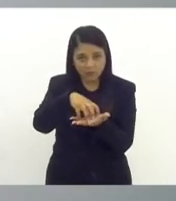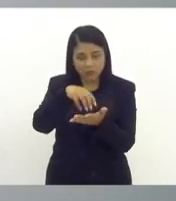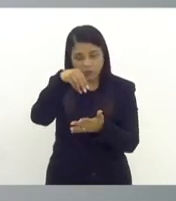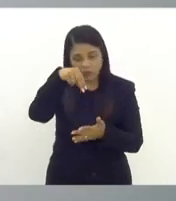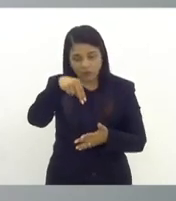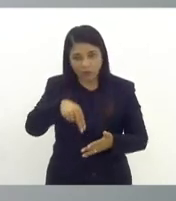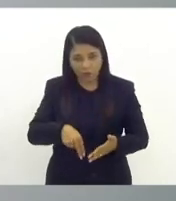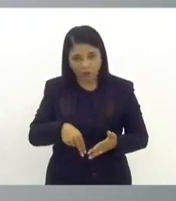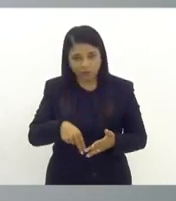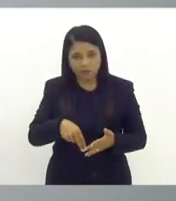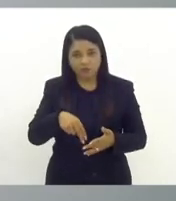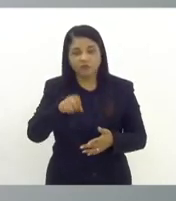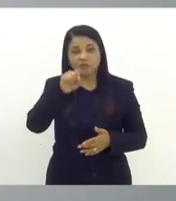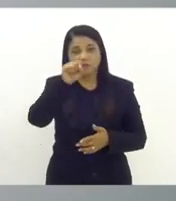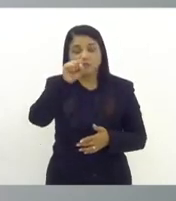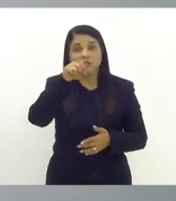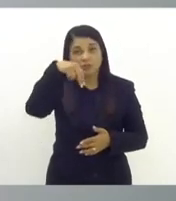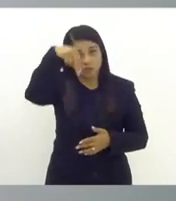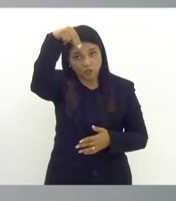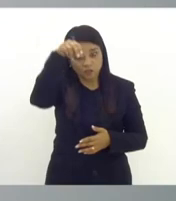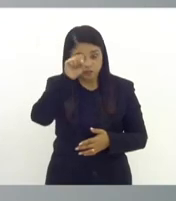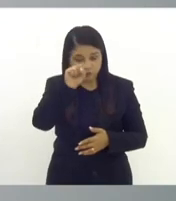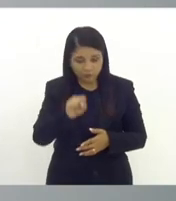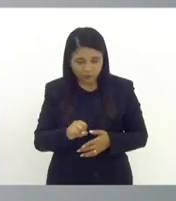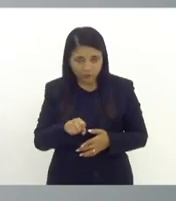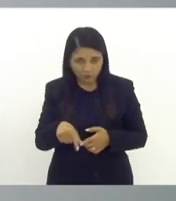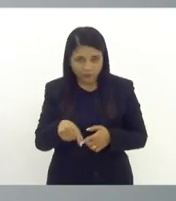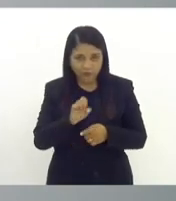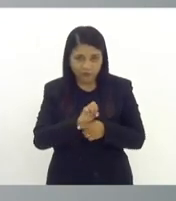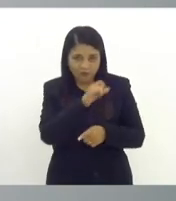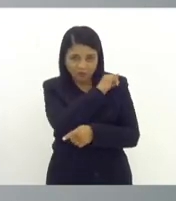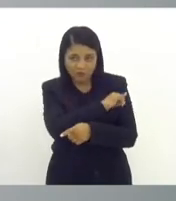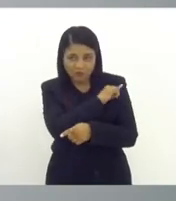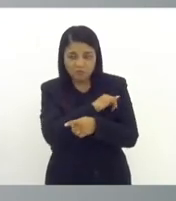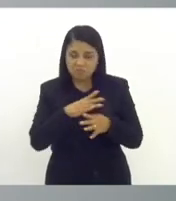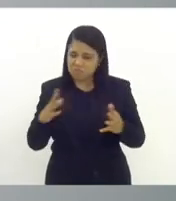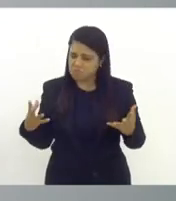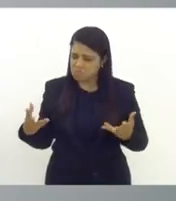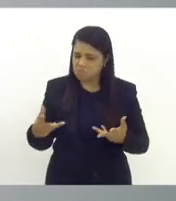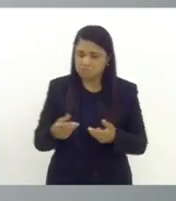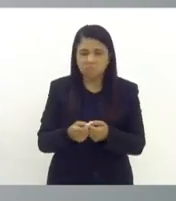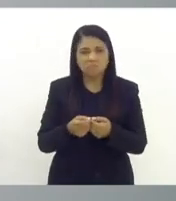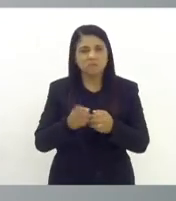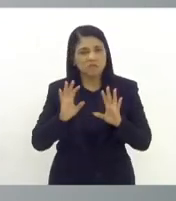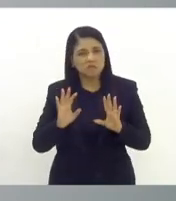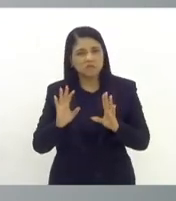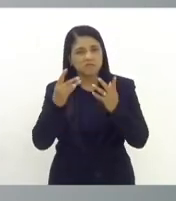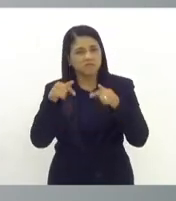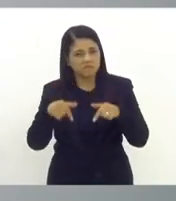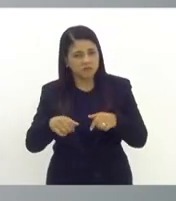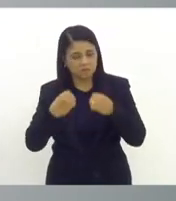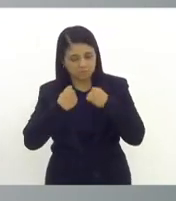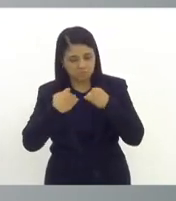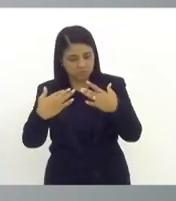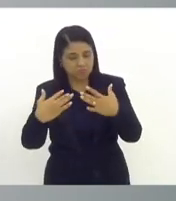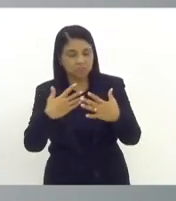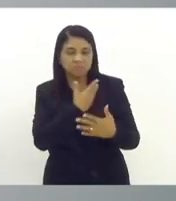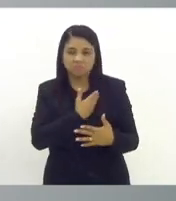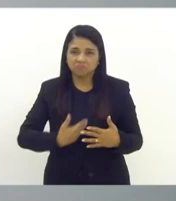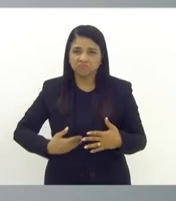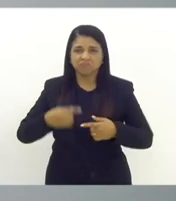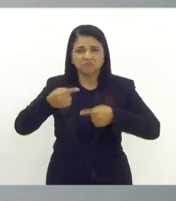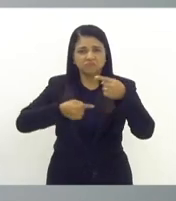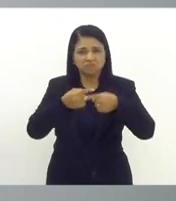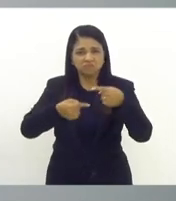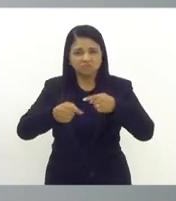imenso prazer que eu estou aqui eu acho fundamental maravilhoso esse evento para que a gente possa discutir com muita transparência e